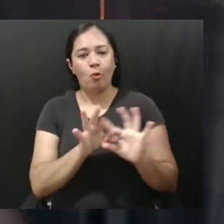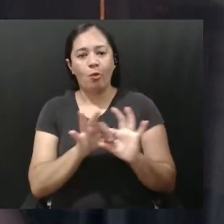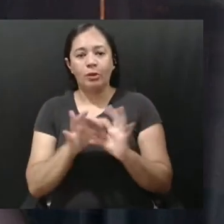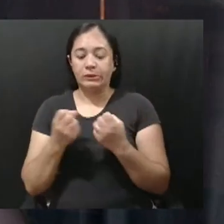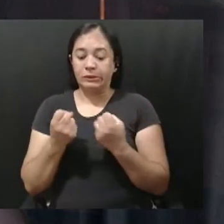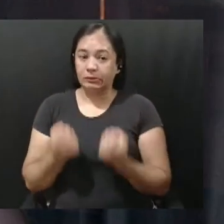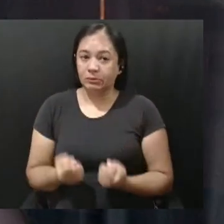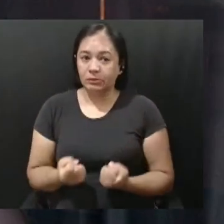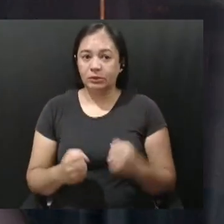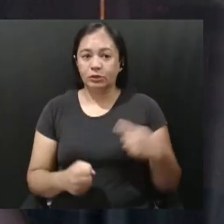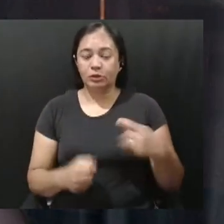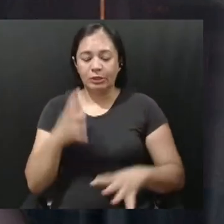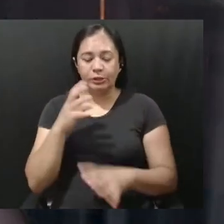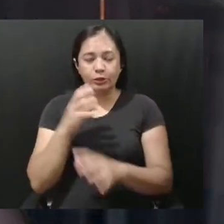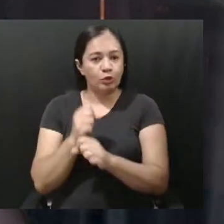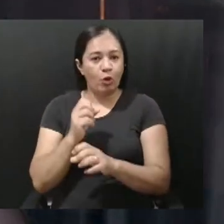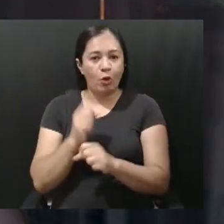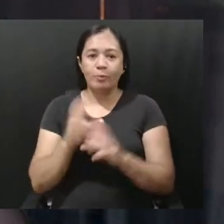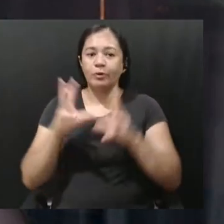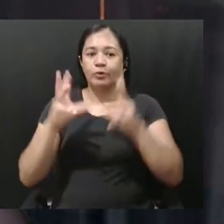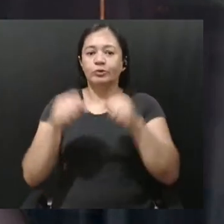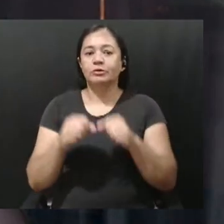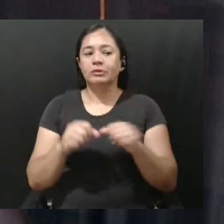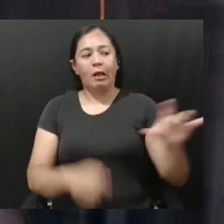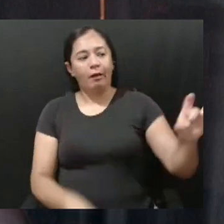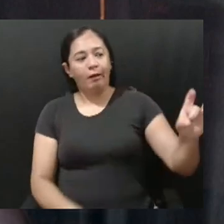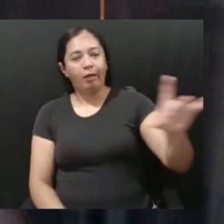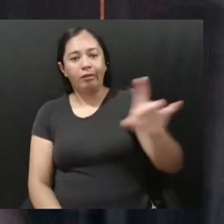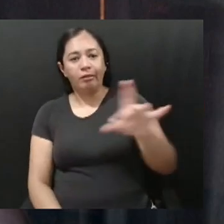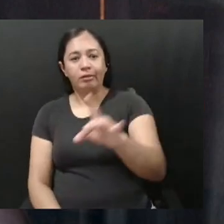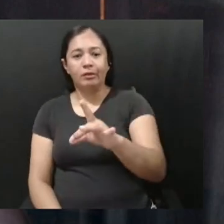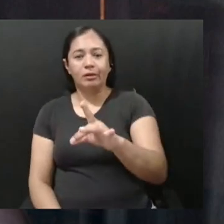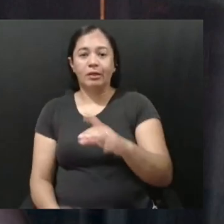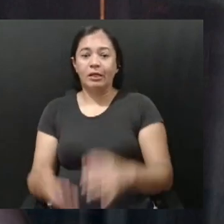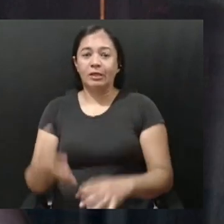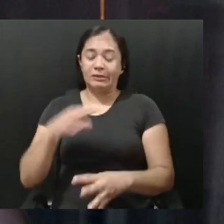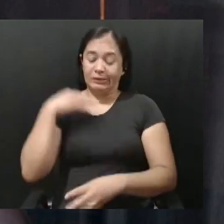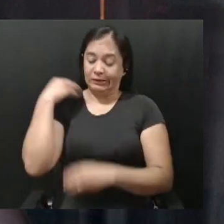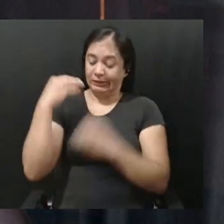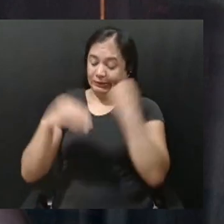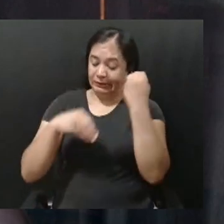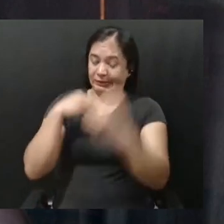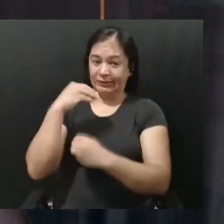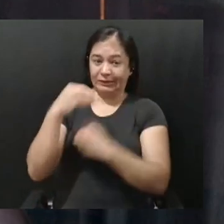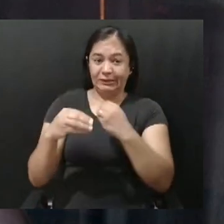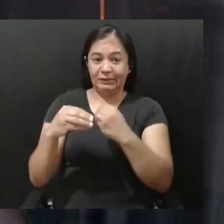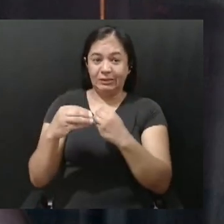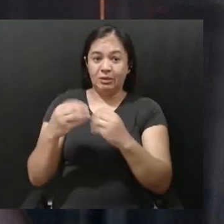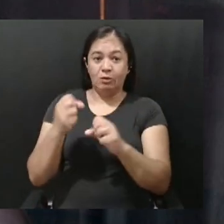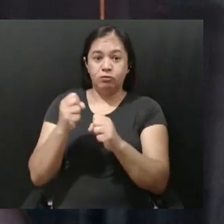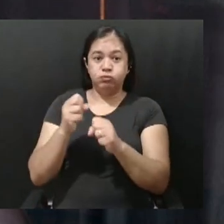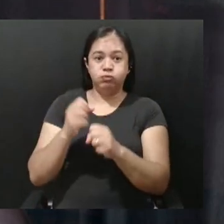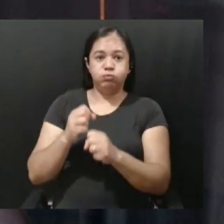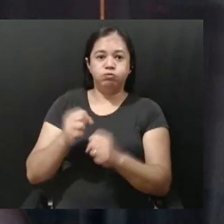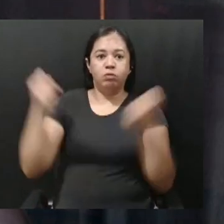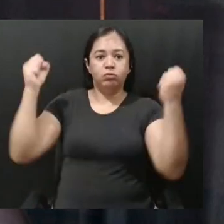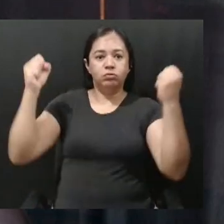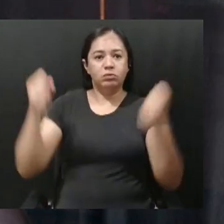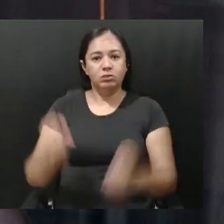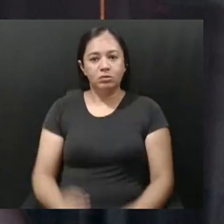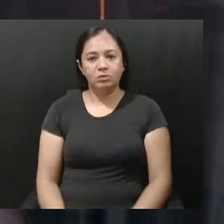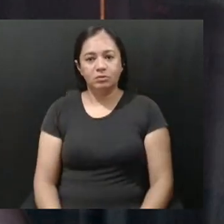isso, com a carga de cada um e às vezes isso vira uma panela de pressão ali, né. Então, normalmente